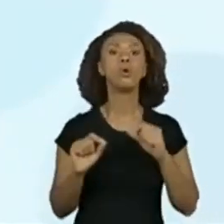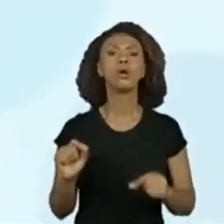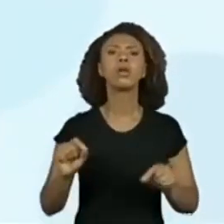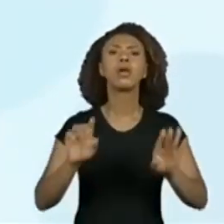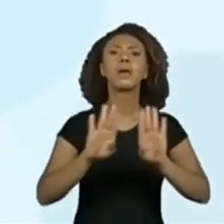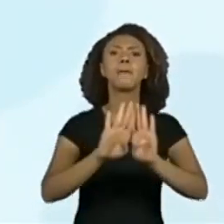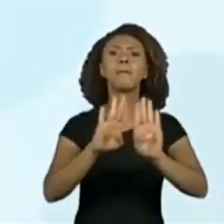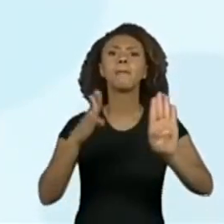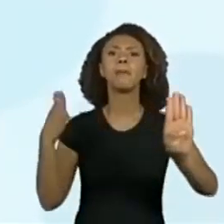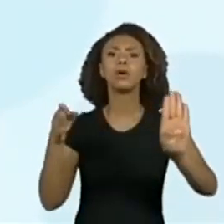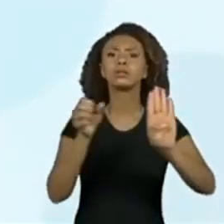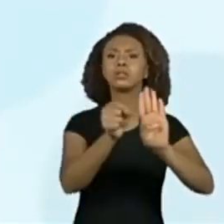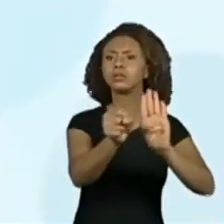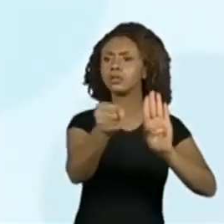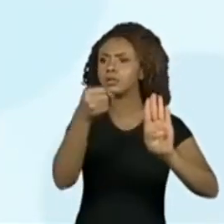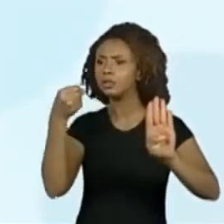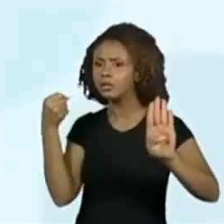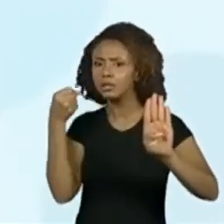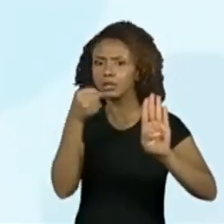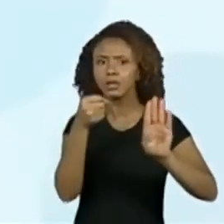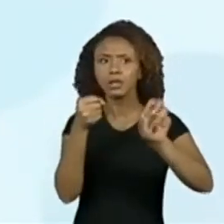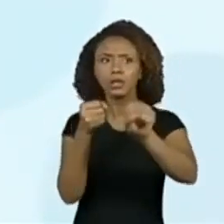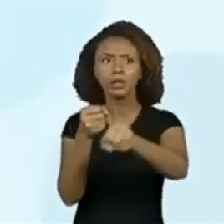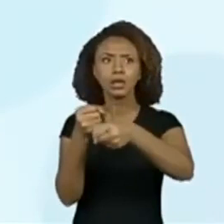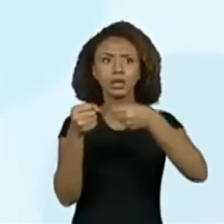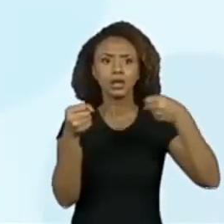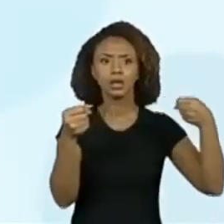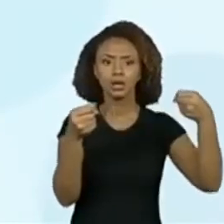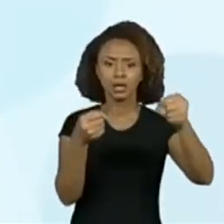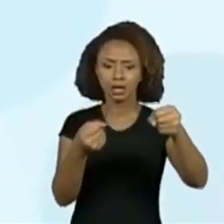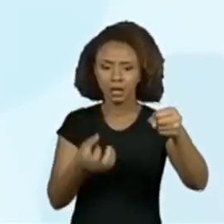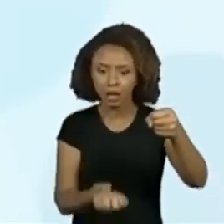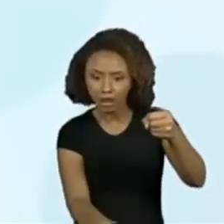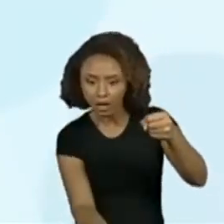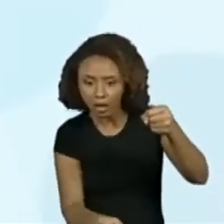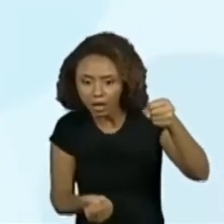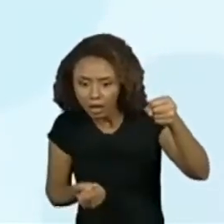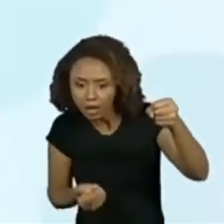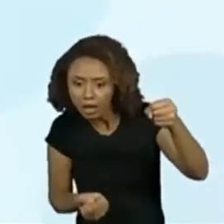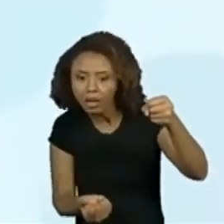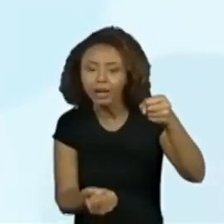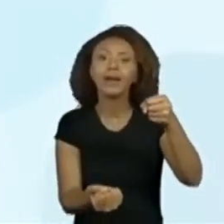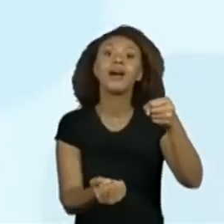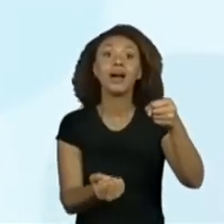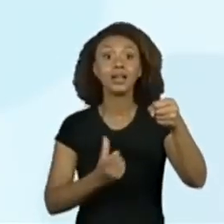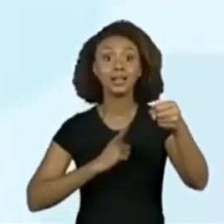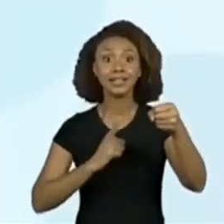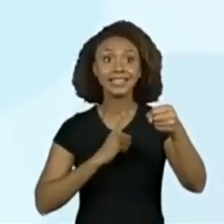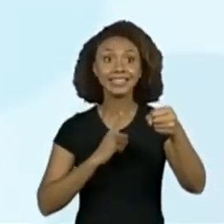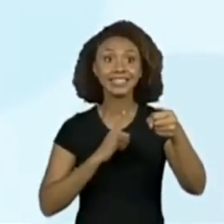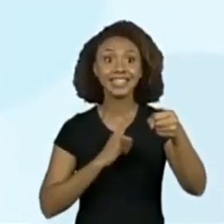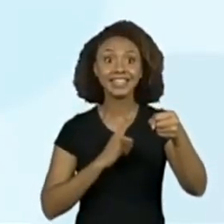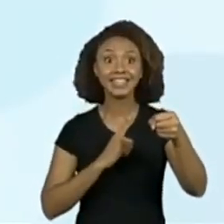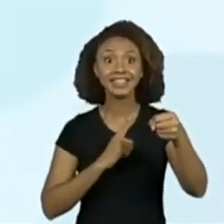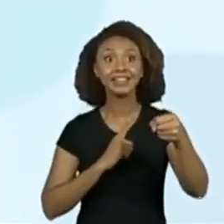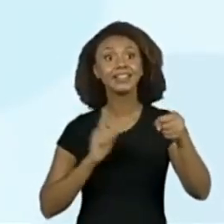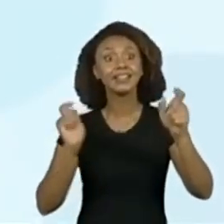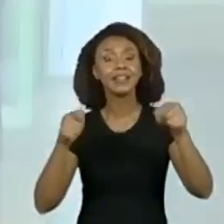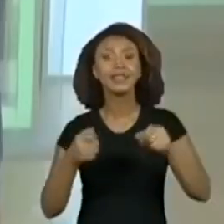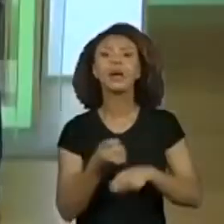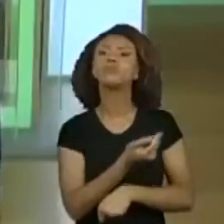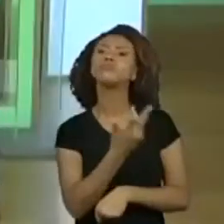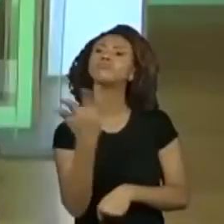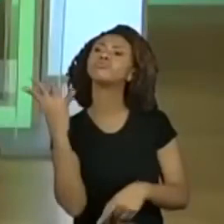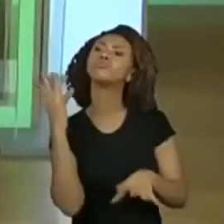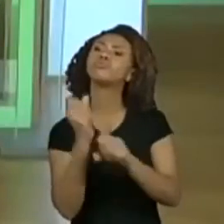portas que eu tenho a quantidade de portas e de gavetas e ainda se eu tenho gavetas internas eu posso usar todos esses números não é isso e